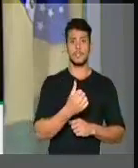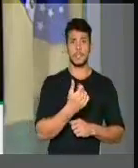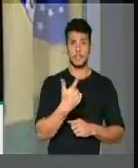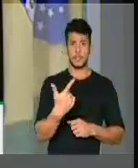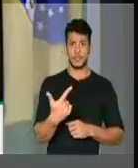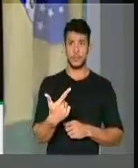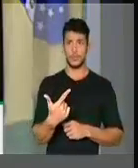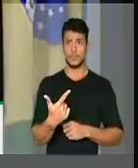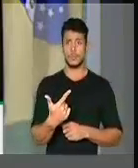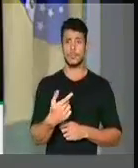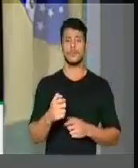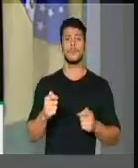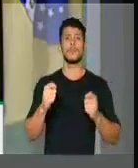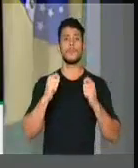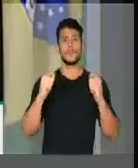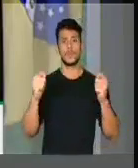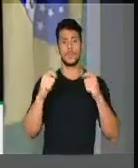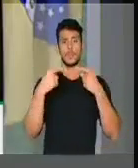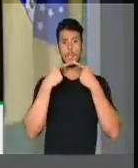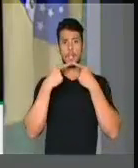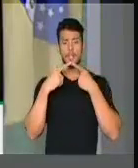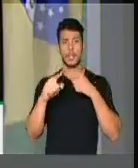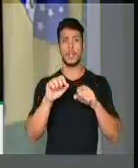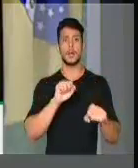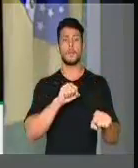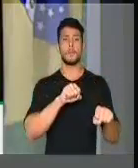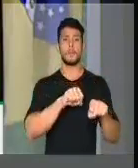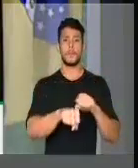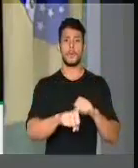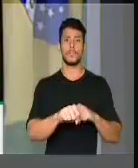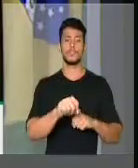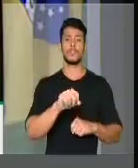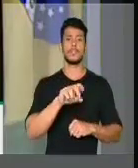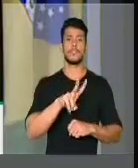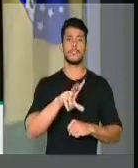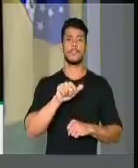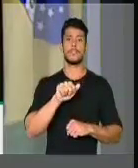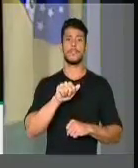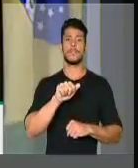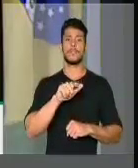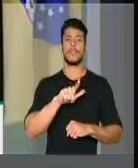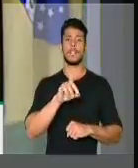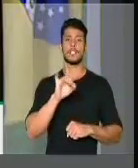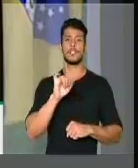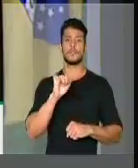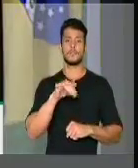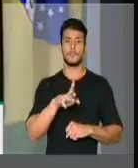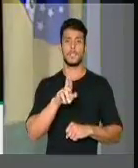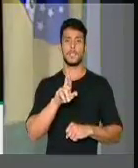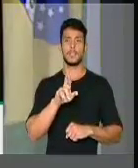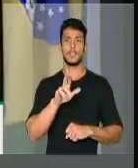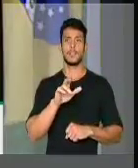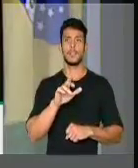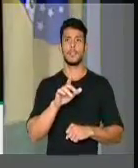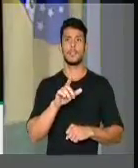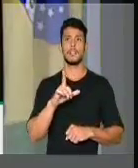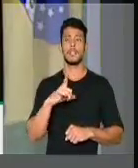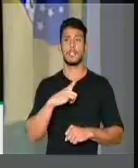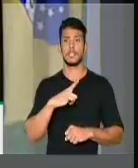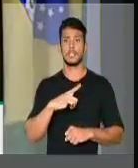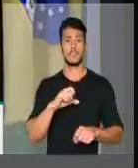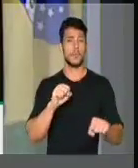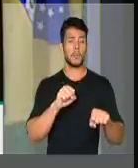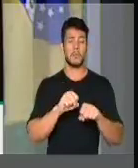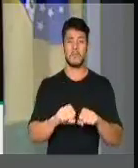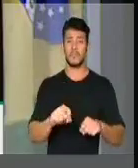1962, protestando contra a morte absurda de Vladimir Herzog, que ali, aquela morte